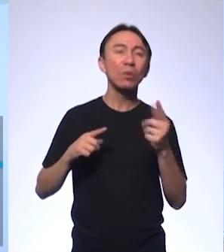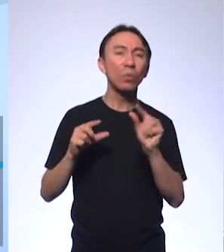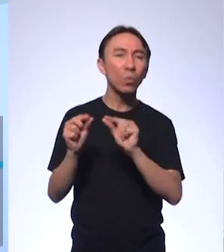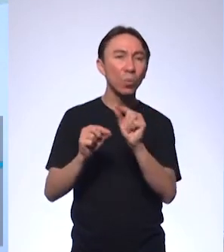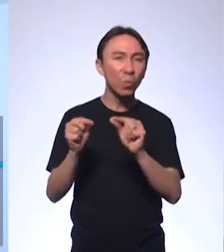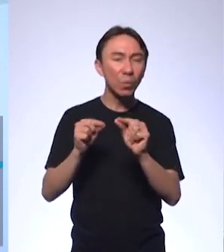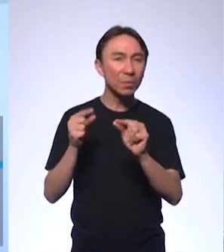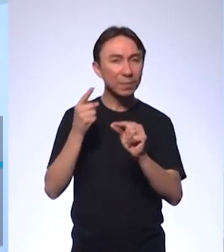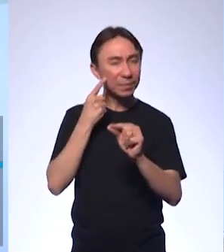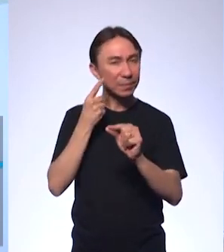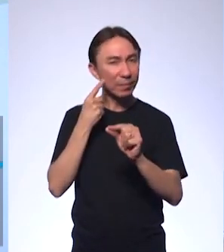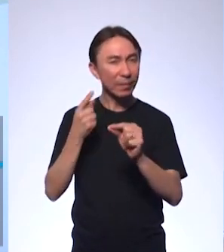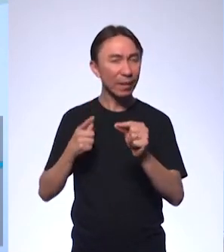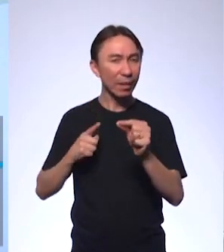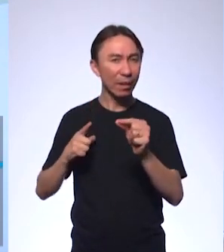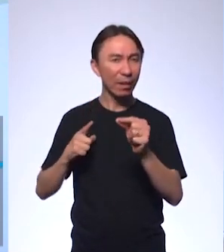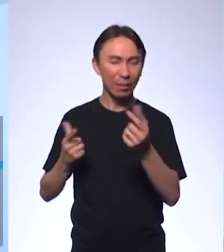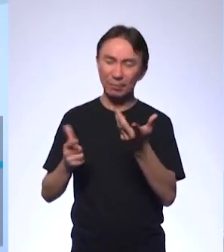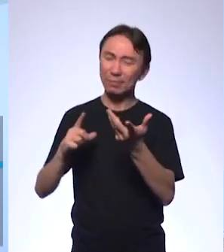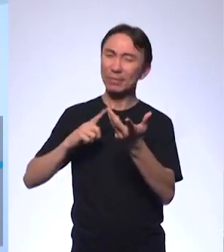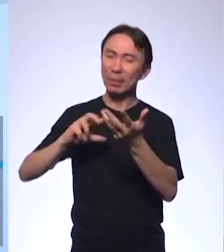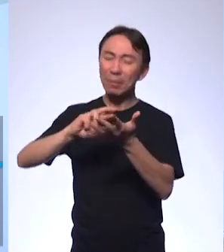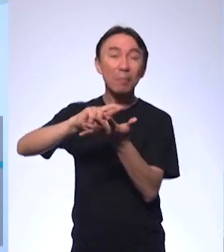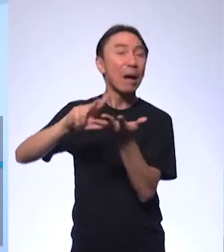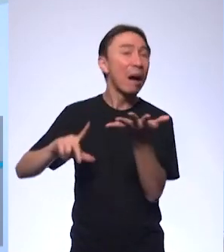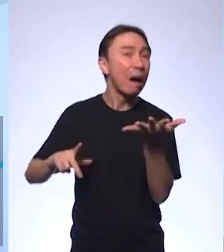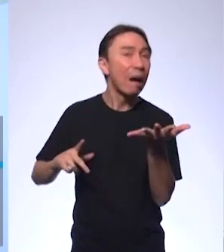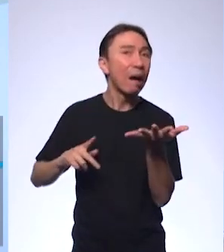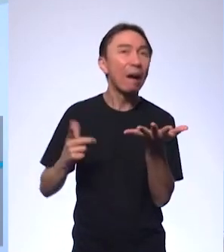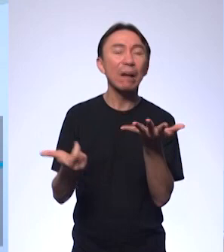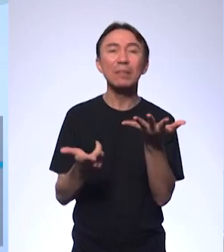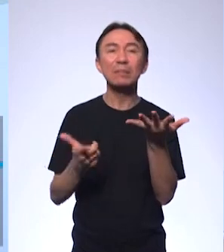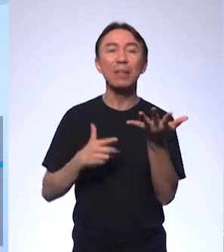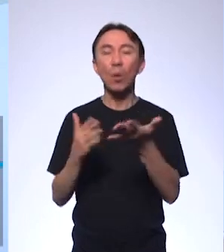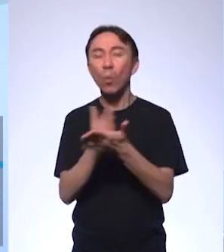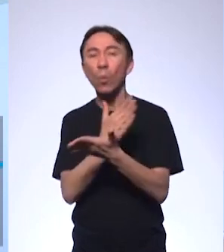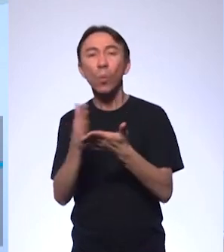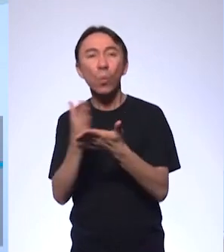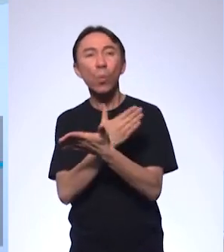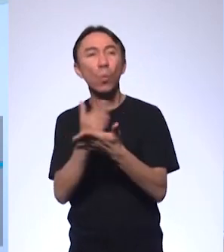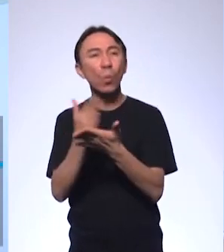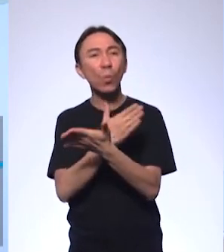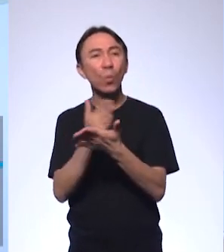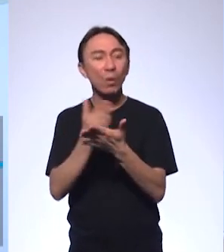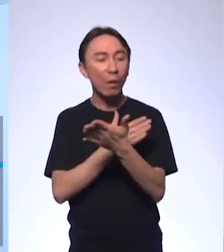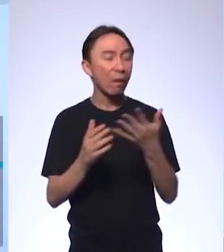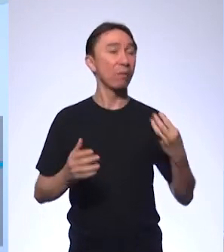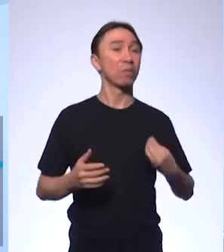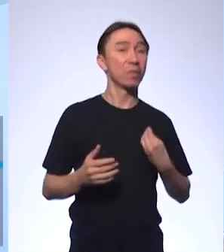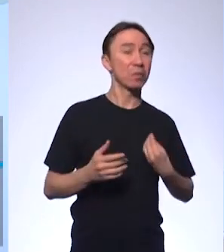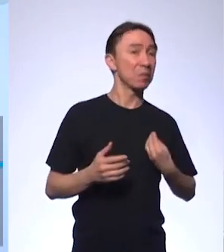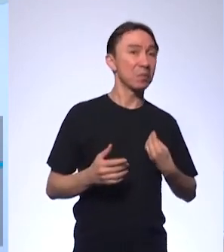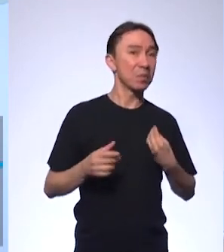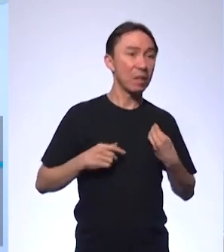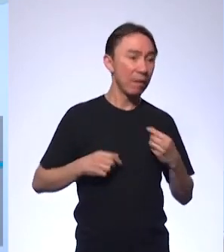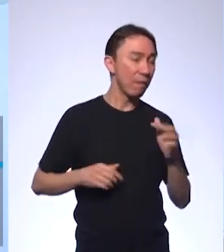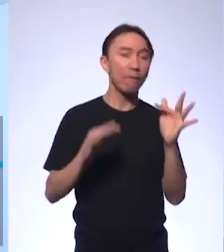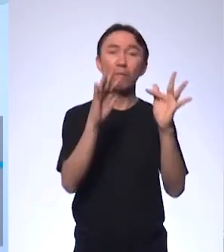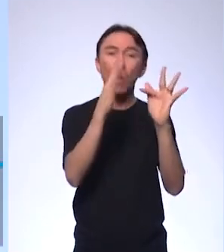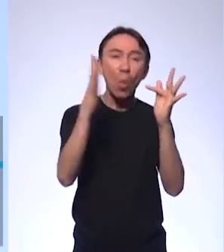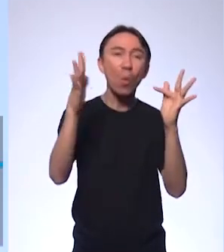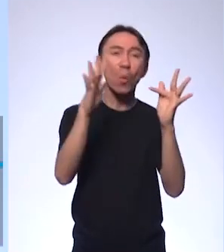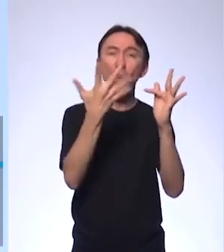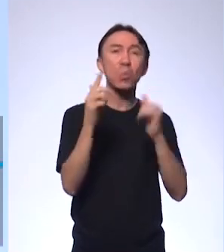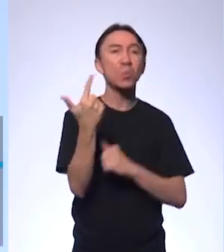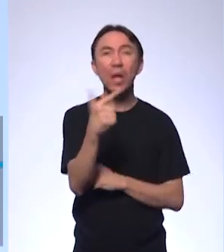apesar de existirem, né, a gente pode pensar, tem alguns seres vivos que não fazem fotossíntese e fazem outros processos, como